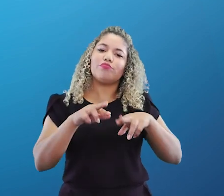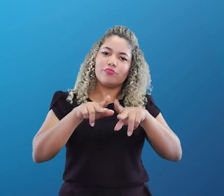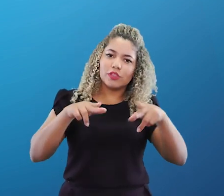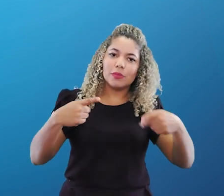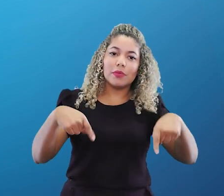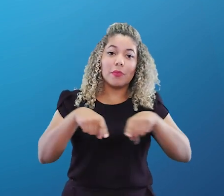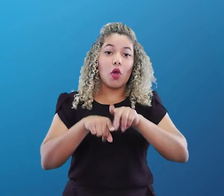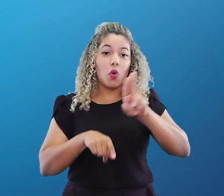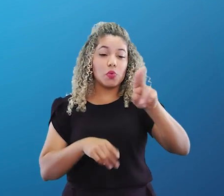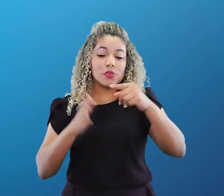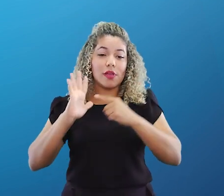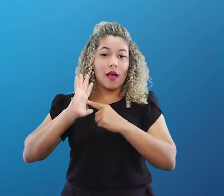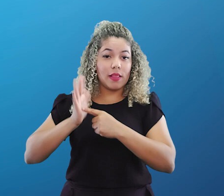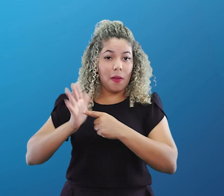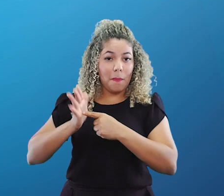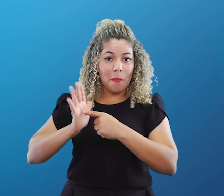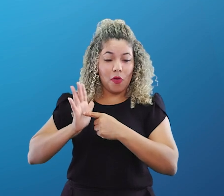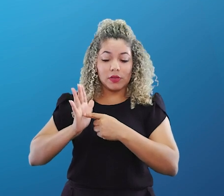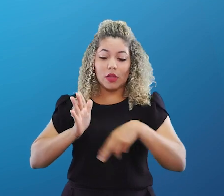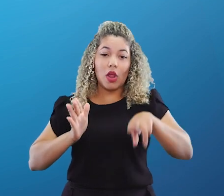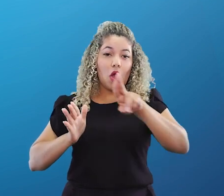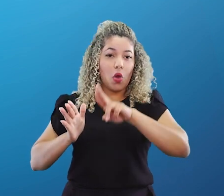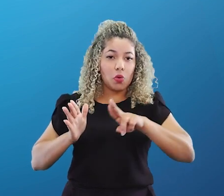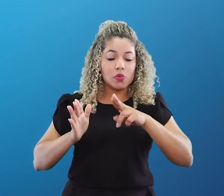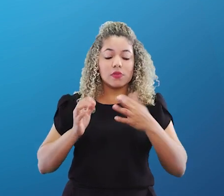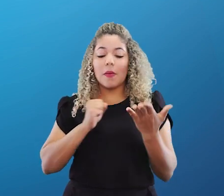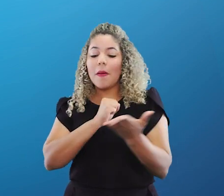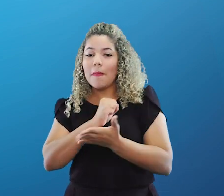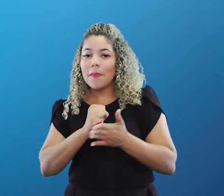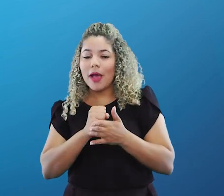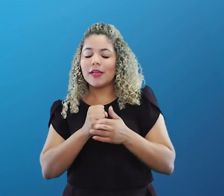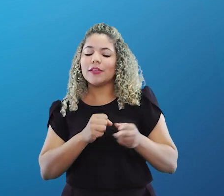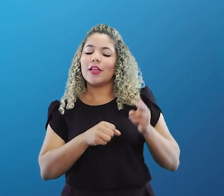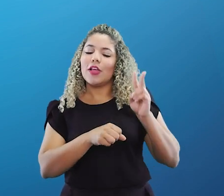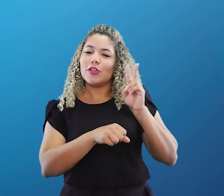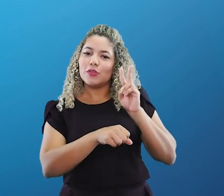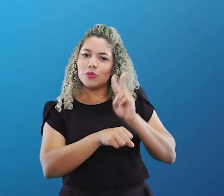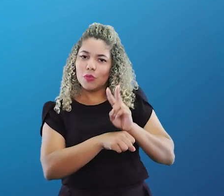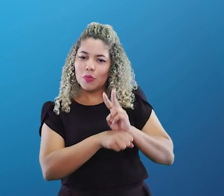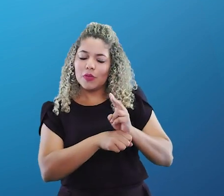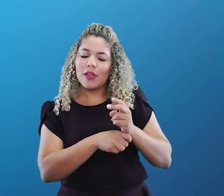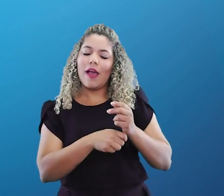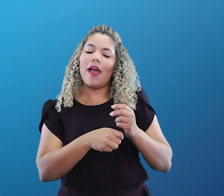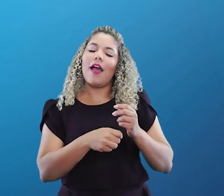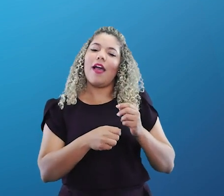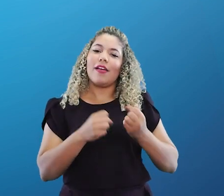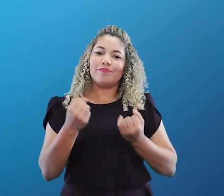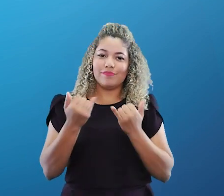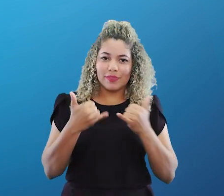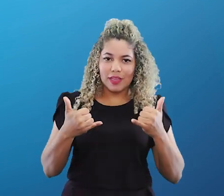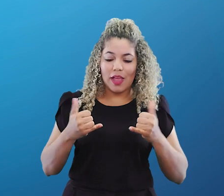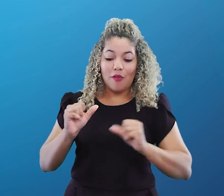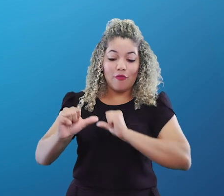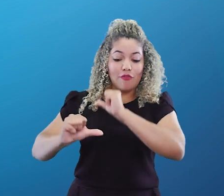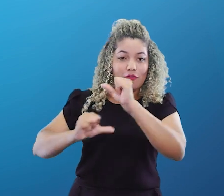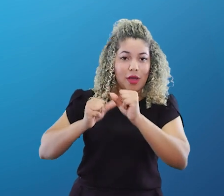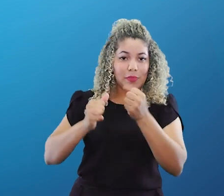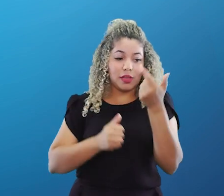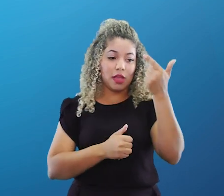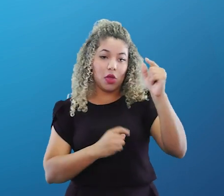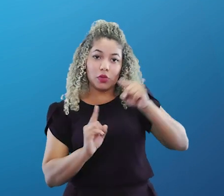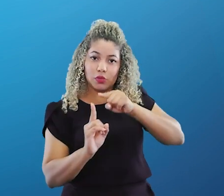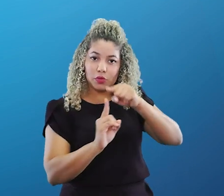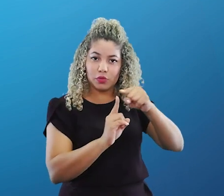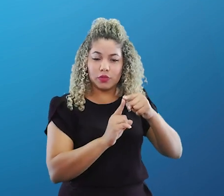justamente utilizando motores, e esses motores utilizam o princípio da conservação de energia e transformam uma forma